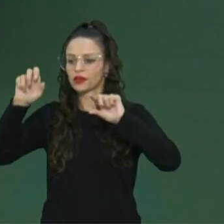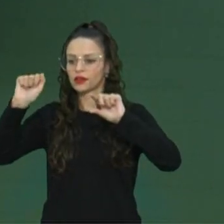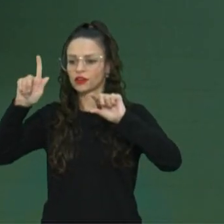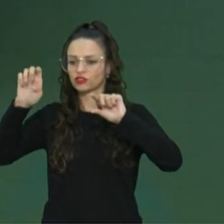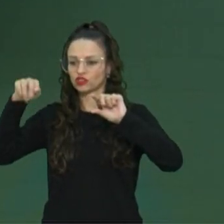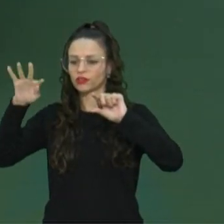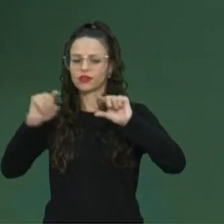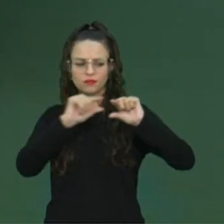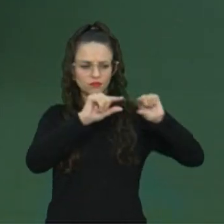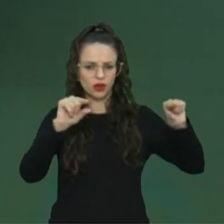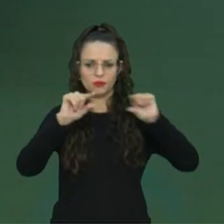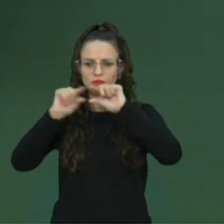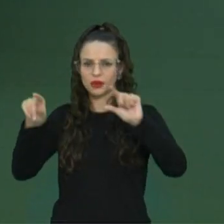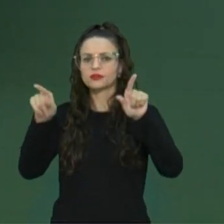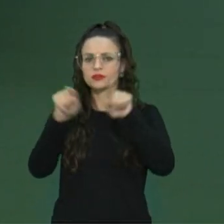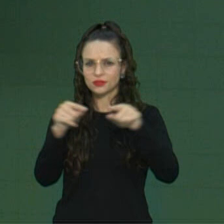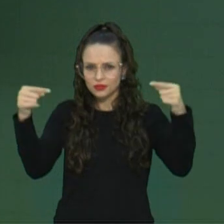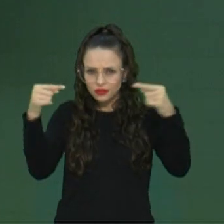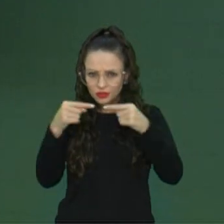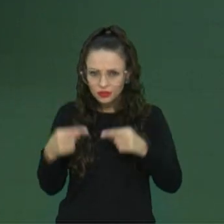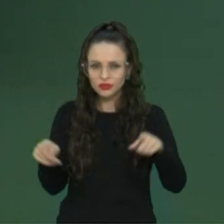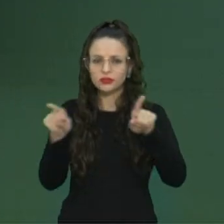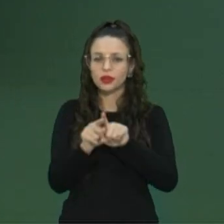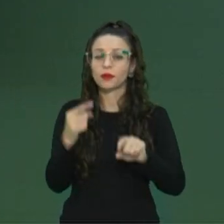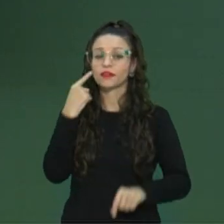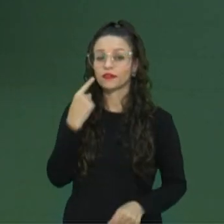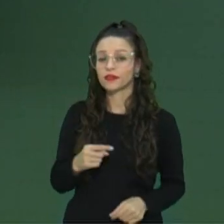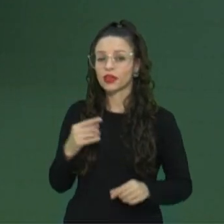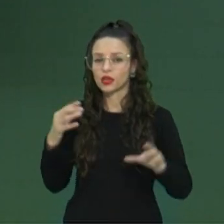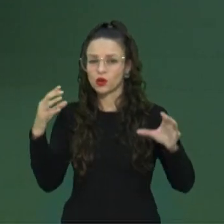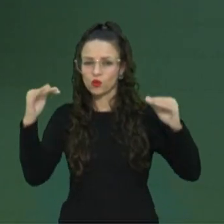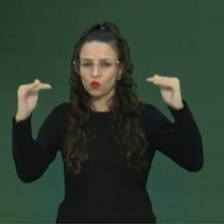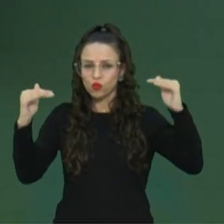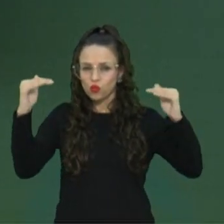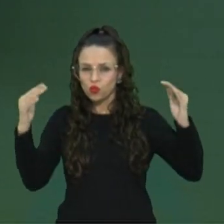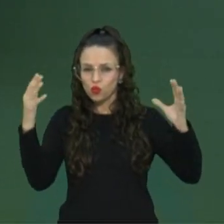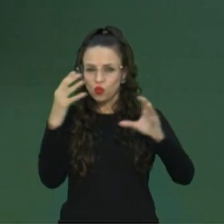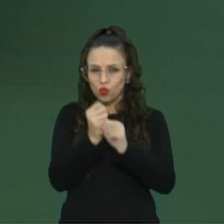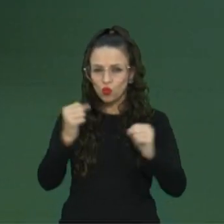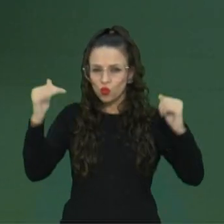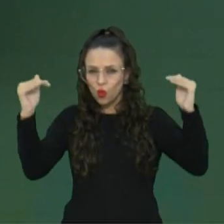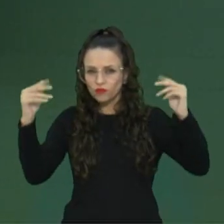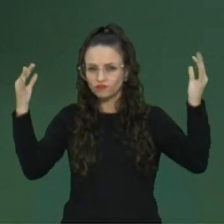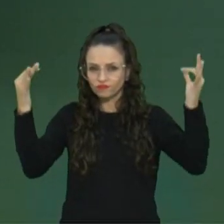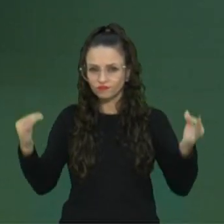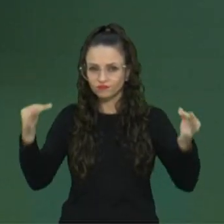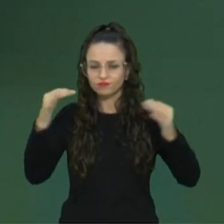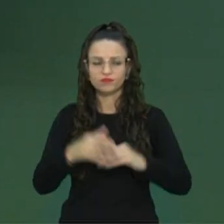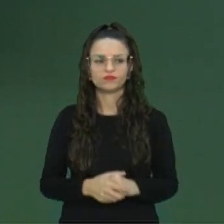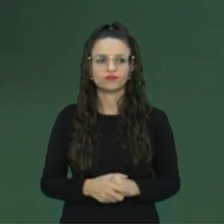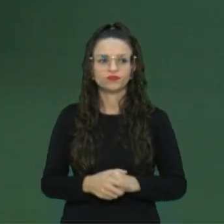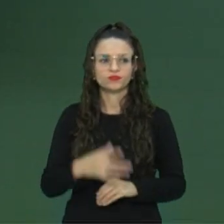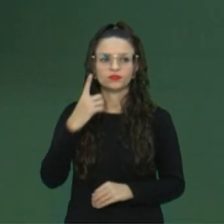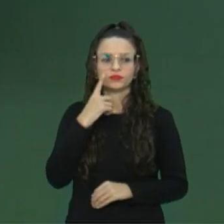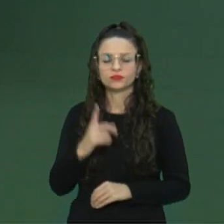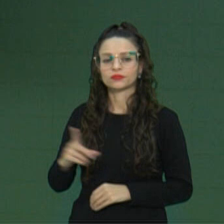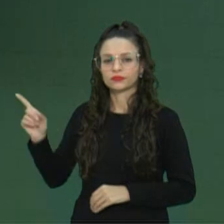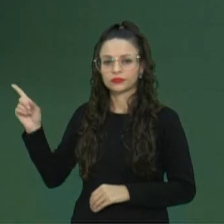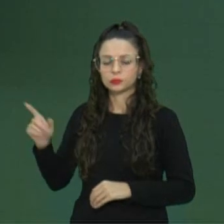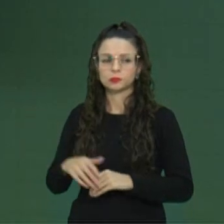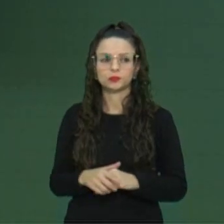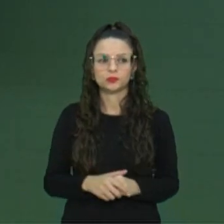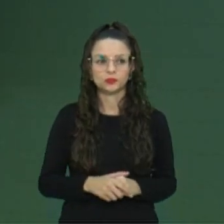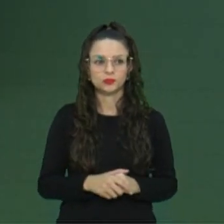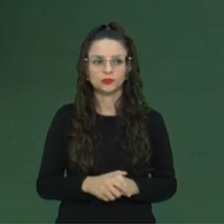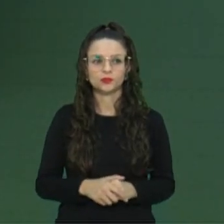lado dos reagentes. Além disso, eu tenho que ver se elas estão na quantidade certa, ok? Aí a gente vai dar uma olhadinha